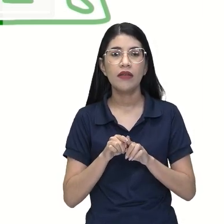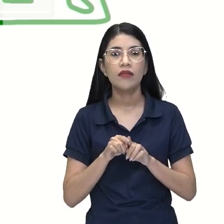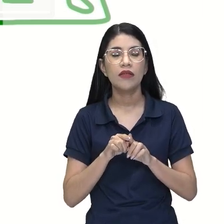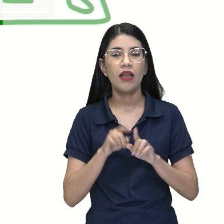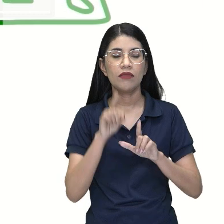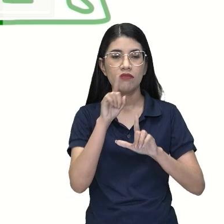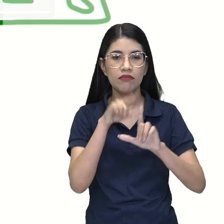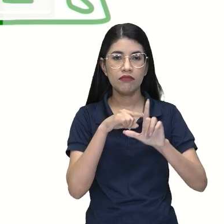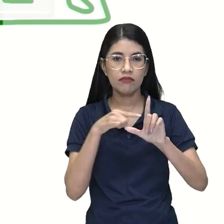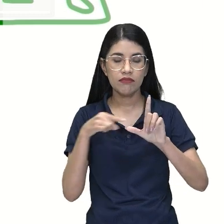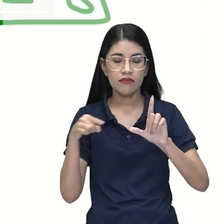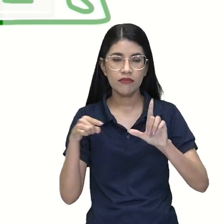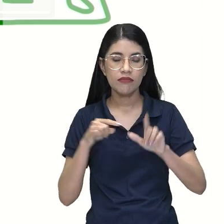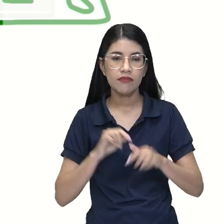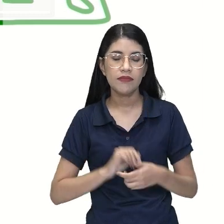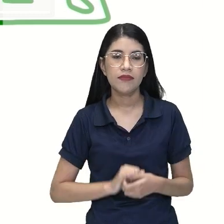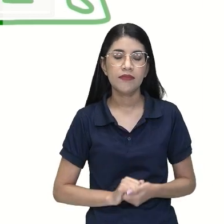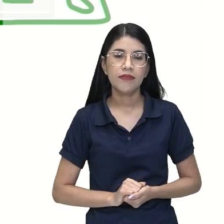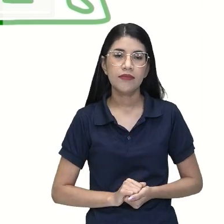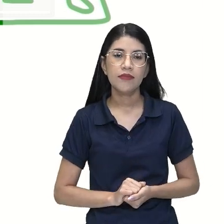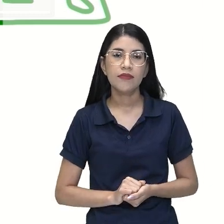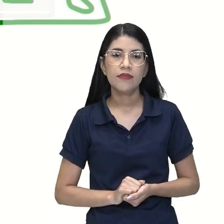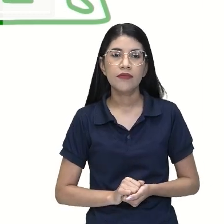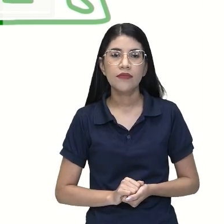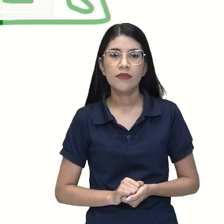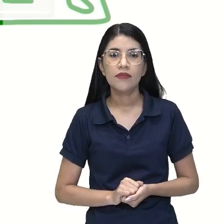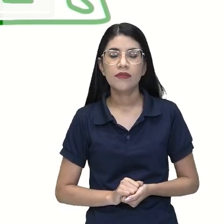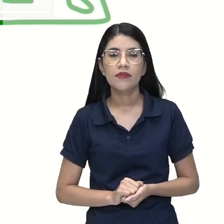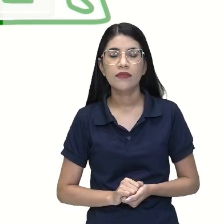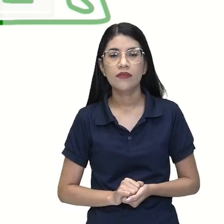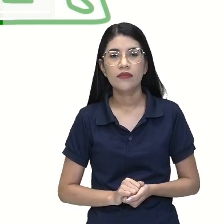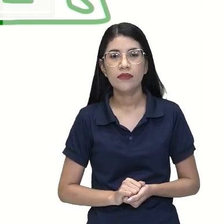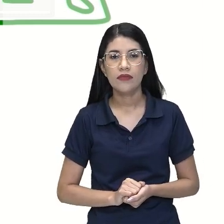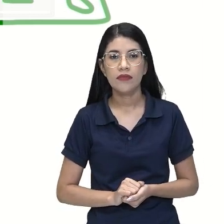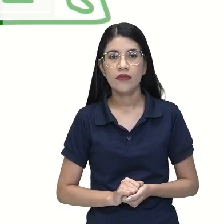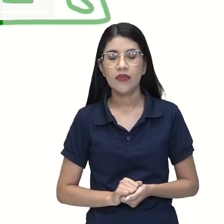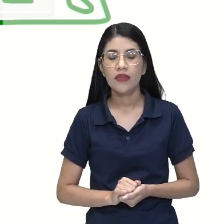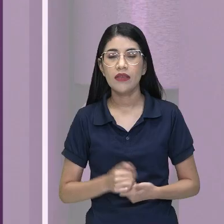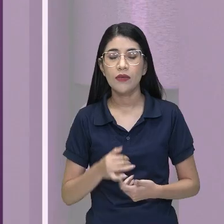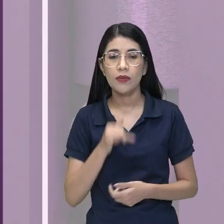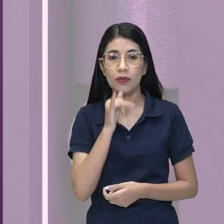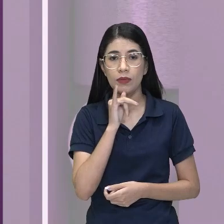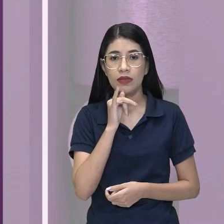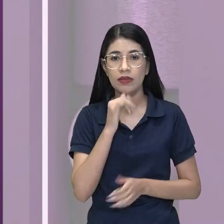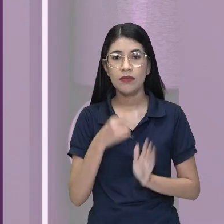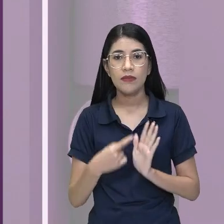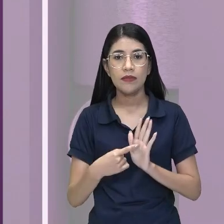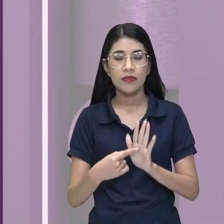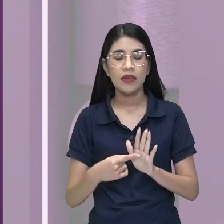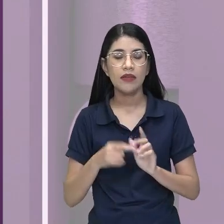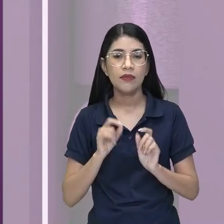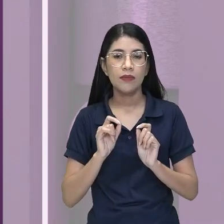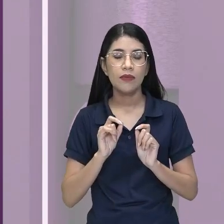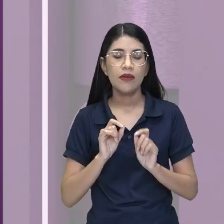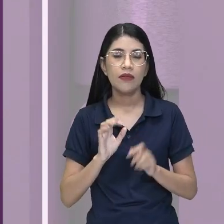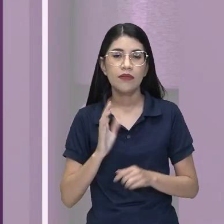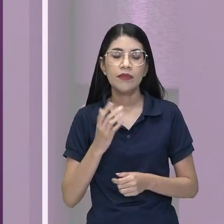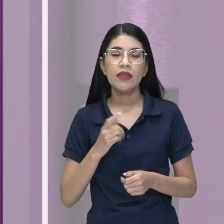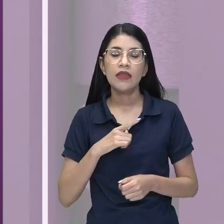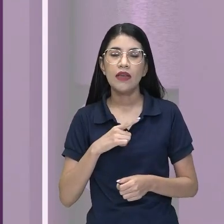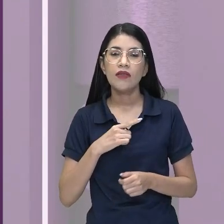gráfico, ok? No caso ali do nosso exemplo, foi dado o